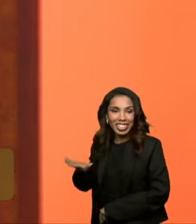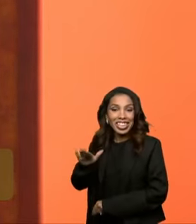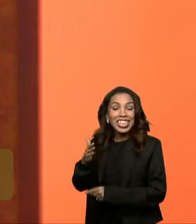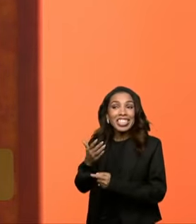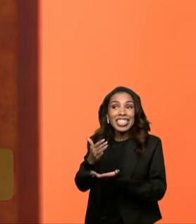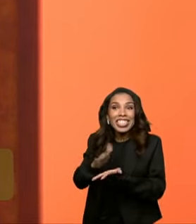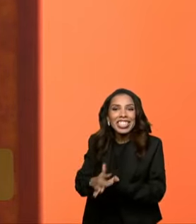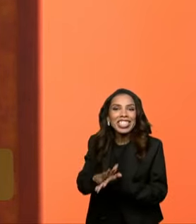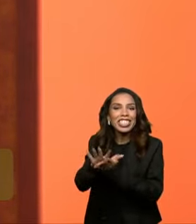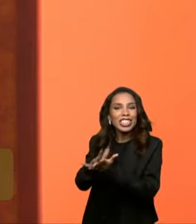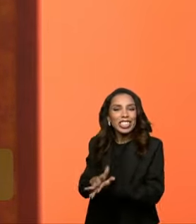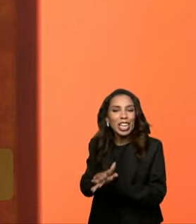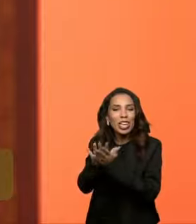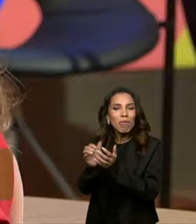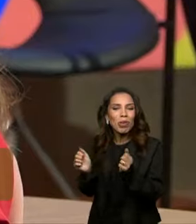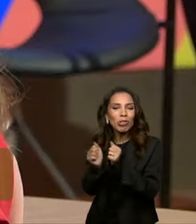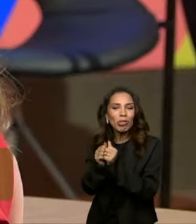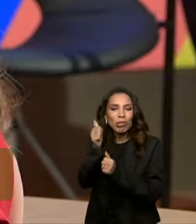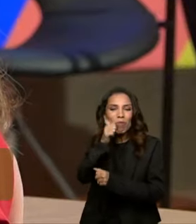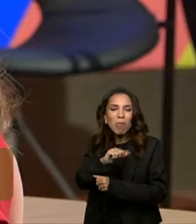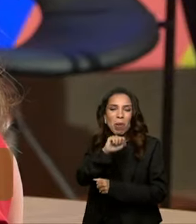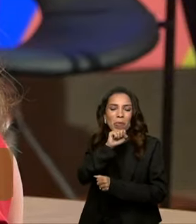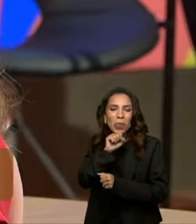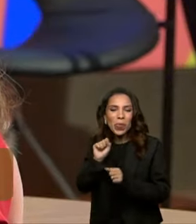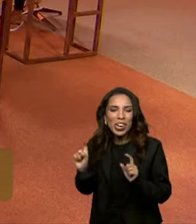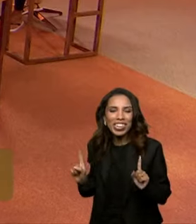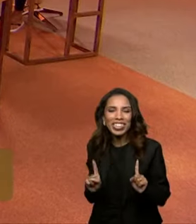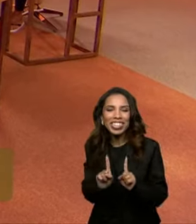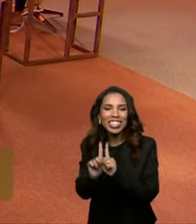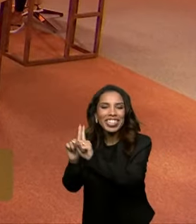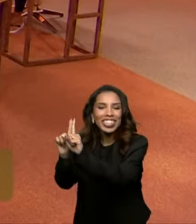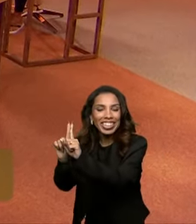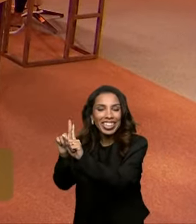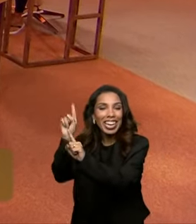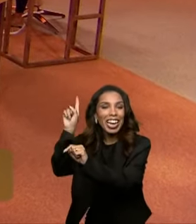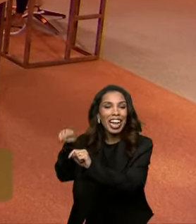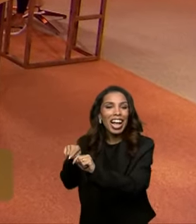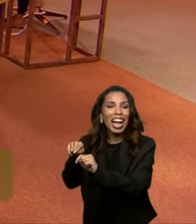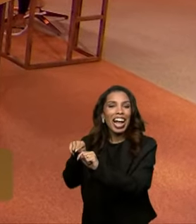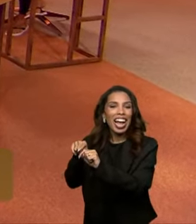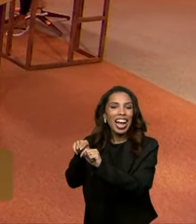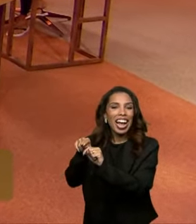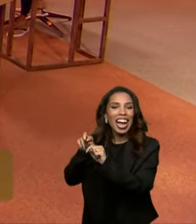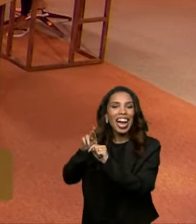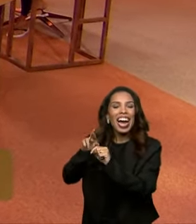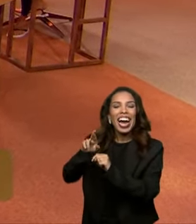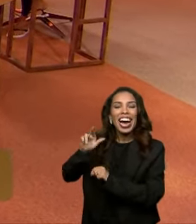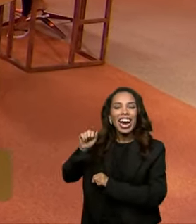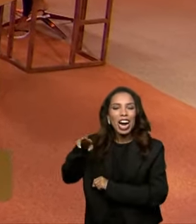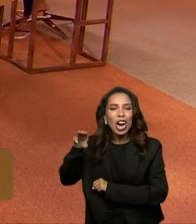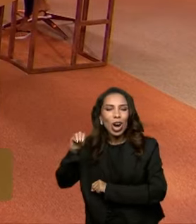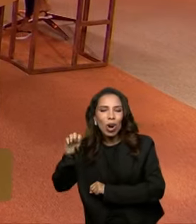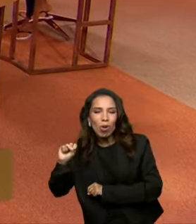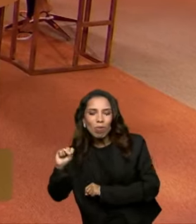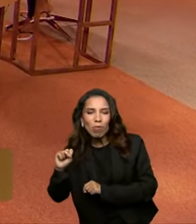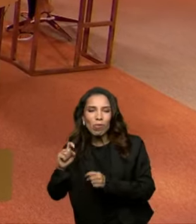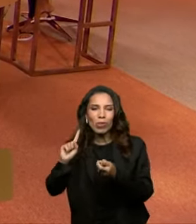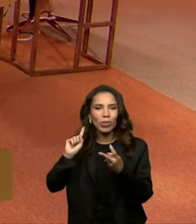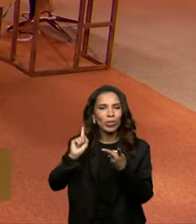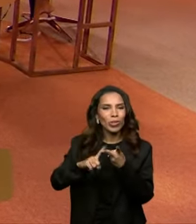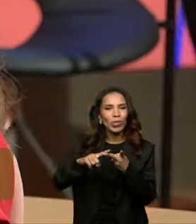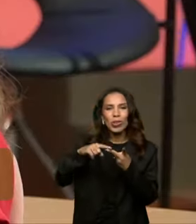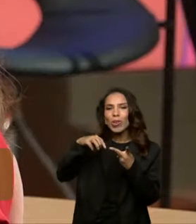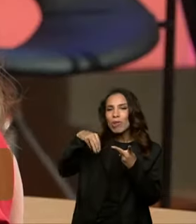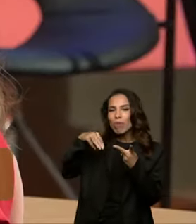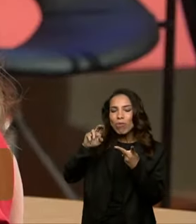frequentava, que minha mãe me levava. Te levava todo para a roda de samba, de Ramos, né? Lá no quintal do Escada da Vila, as festas que tinha, Mussum, né? Seu pai e sua